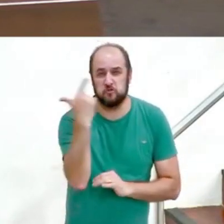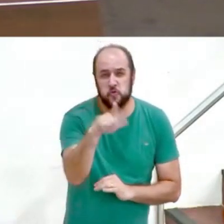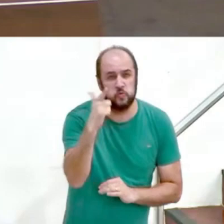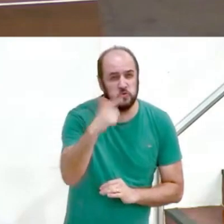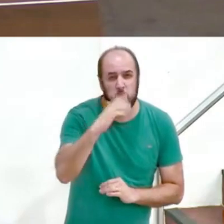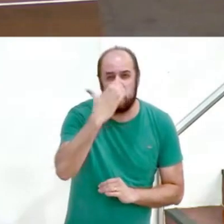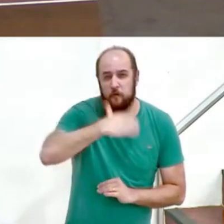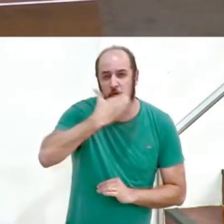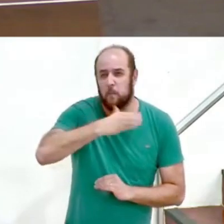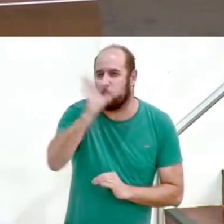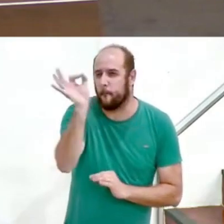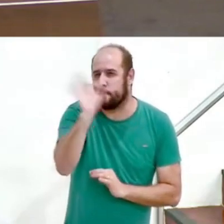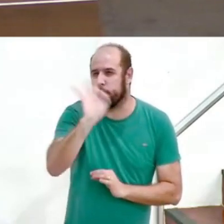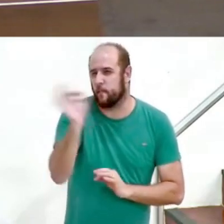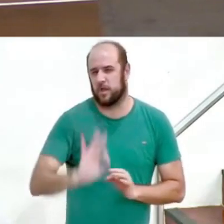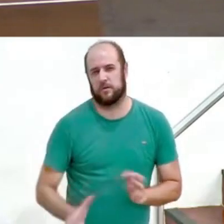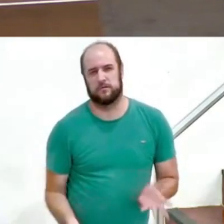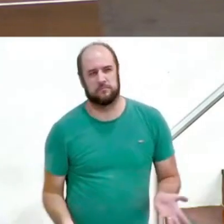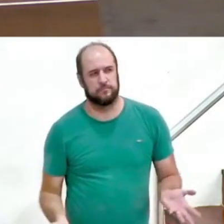os seus frutos.